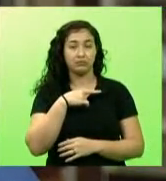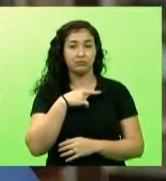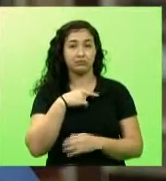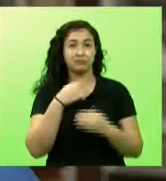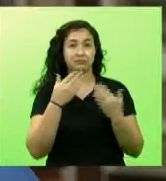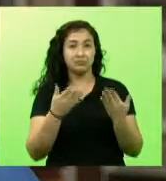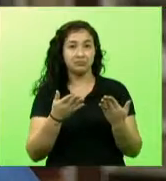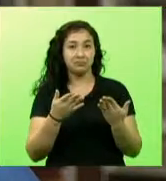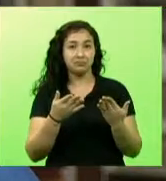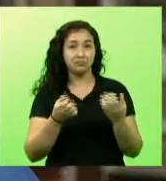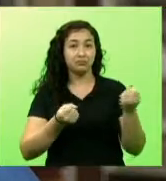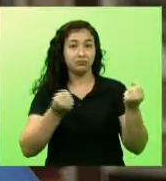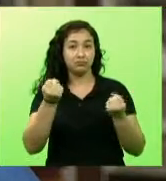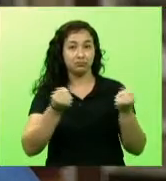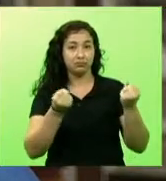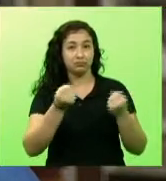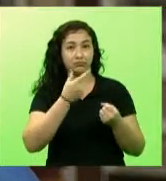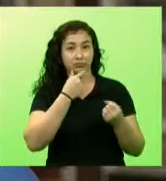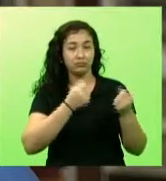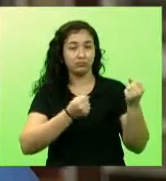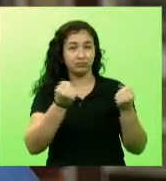e um motorista.